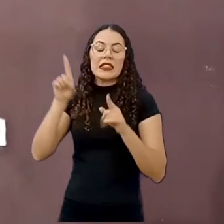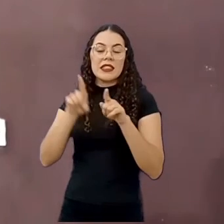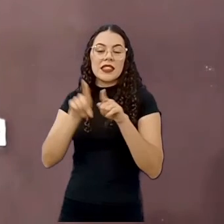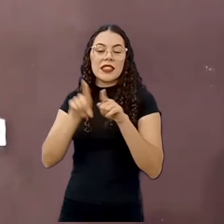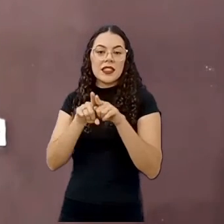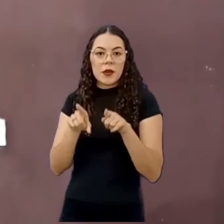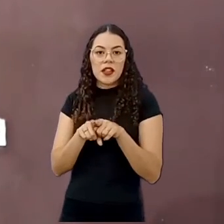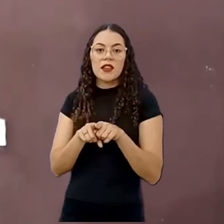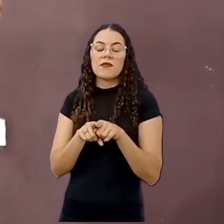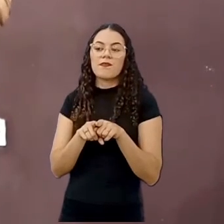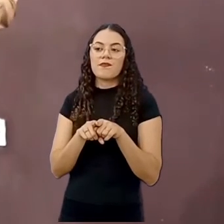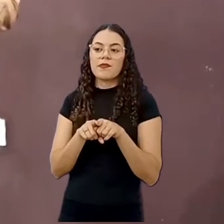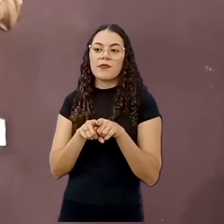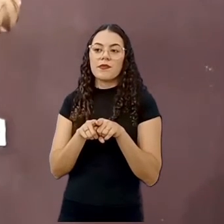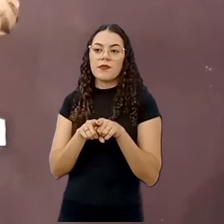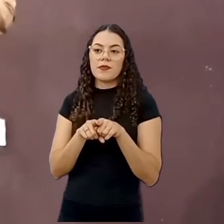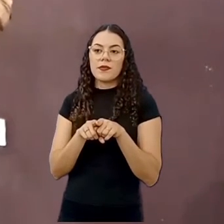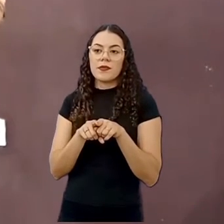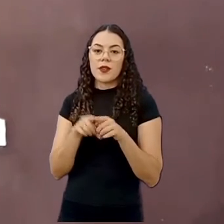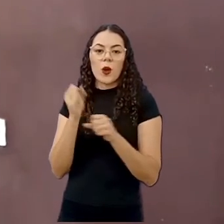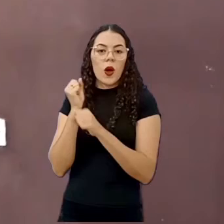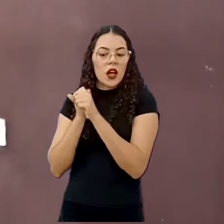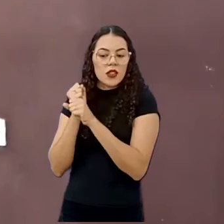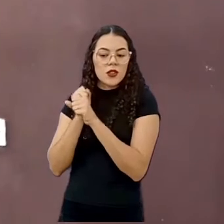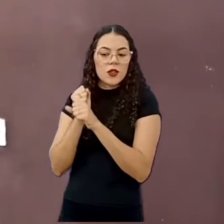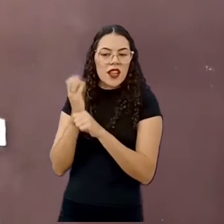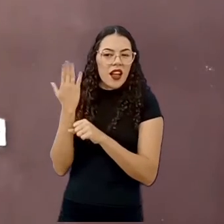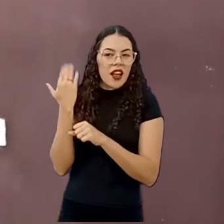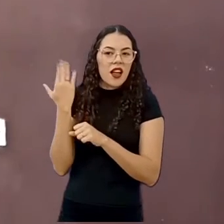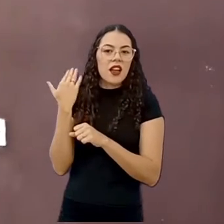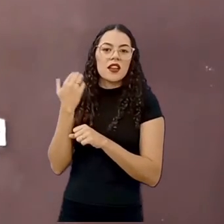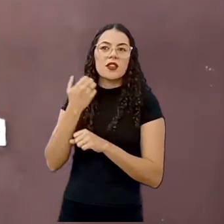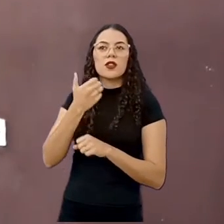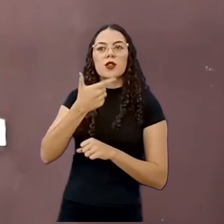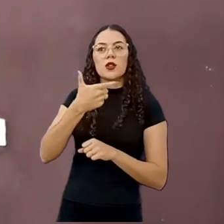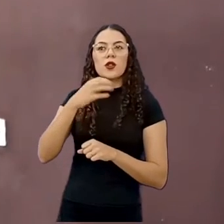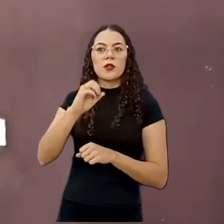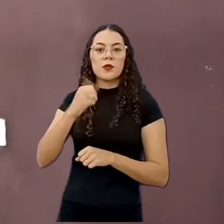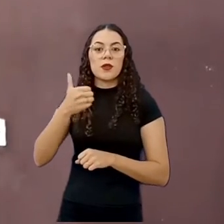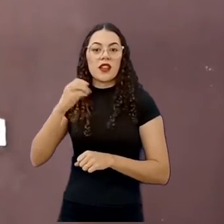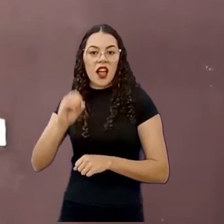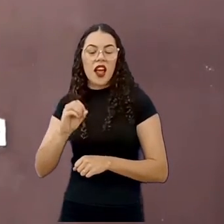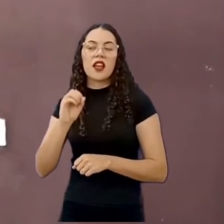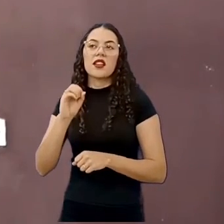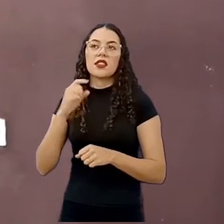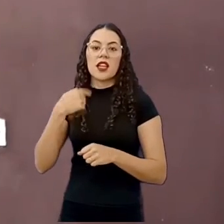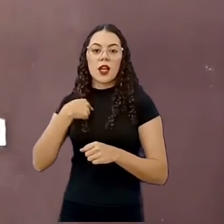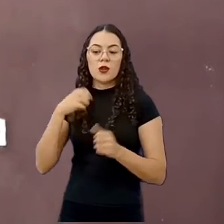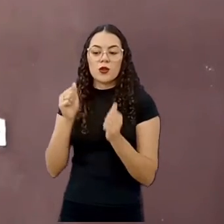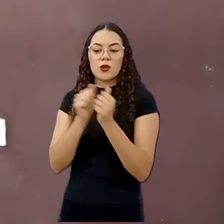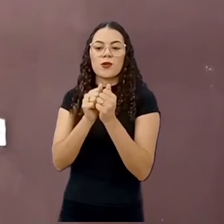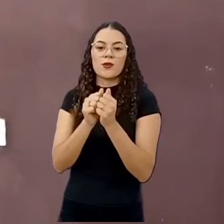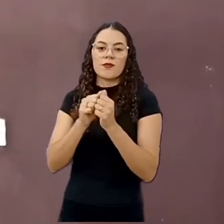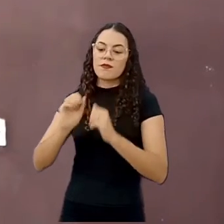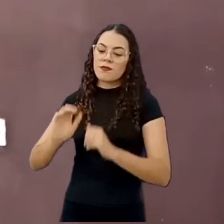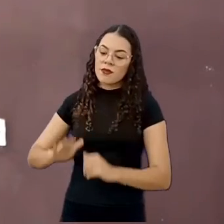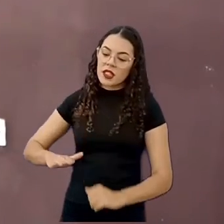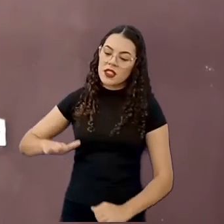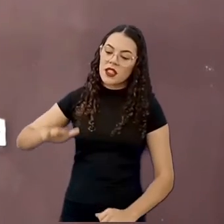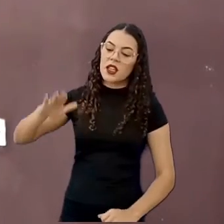E desde aquele ano, ainda em 2010, eu tenho estado aqui no meio de vocês,